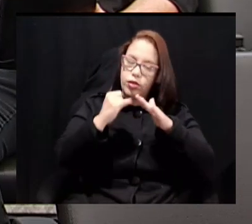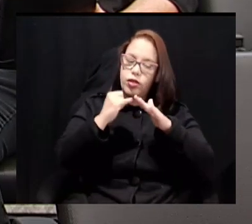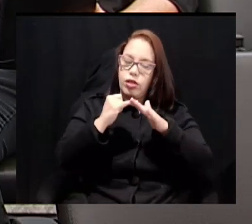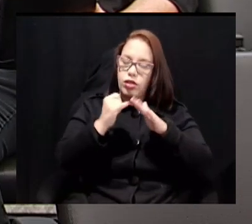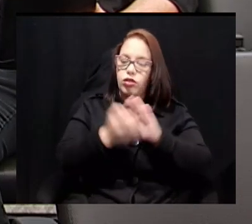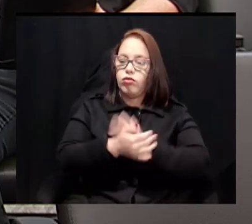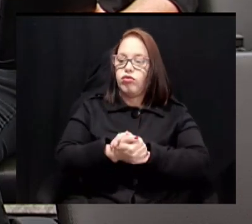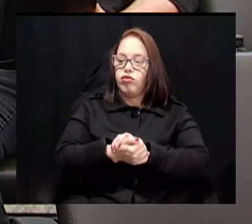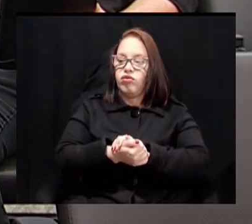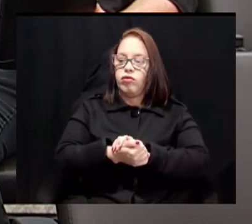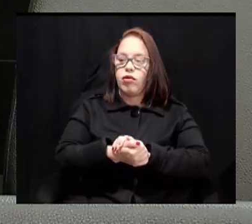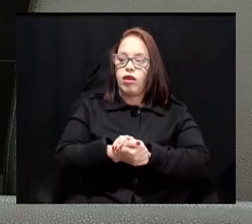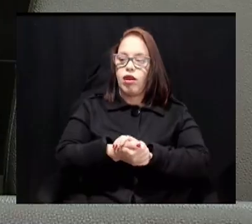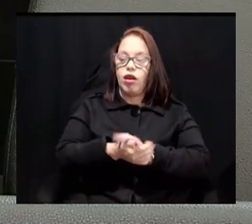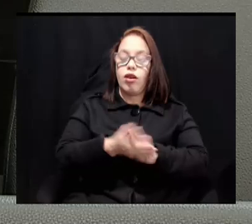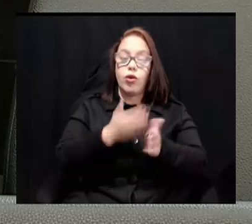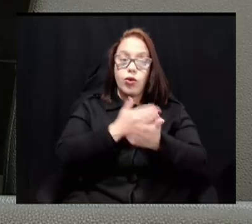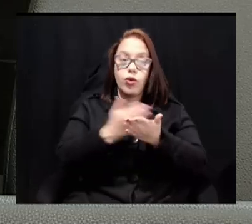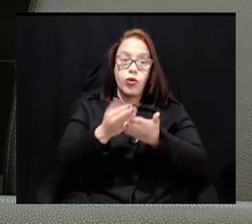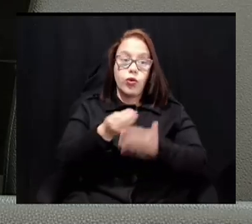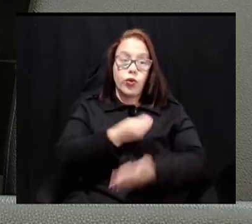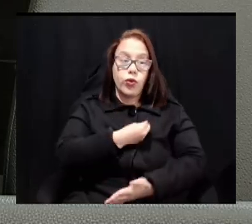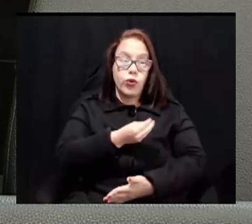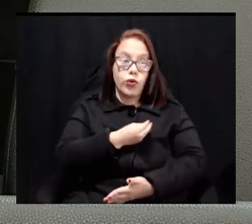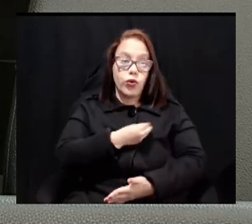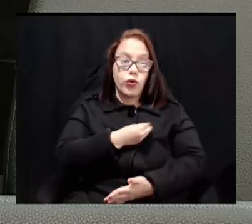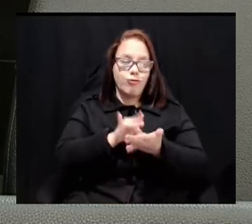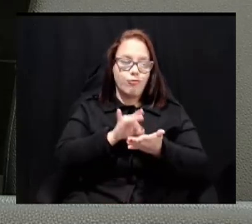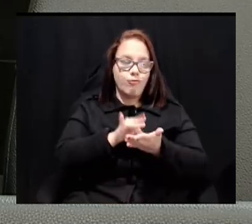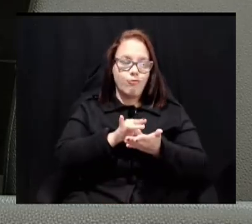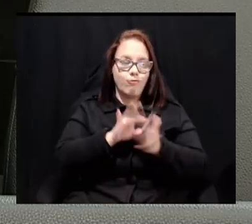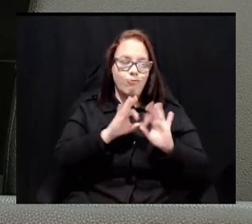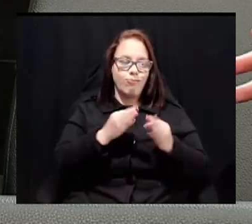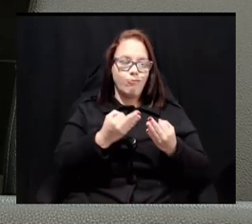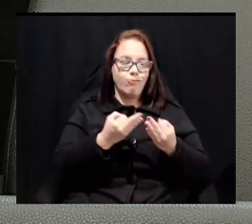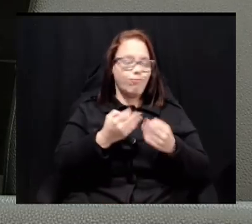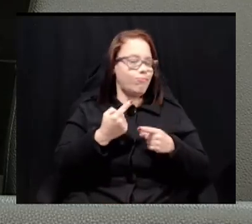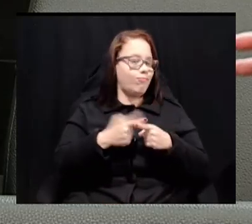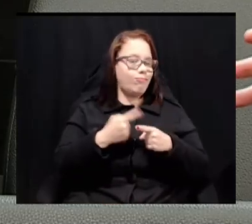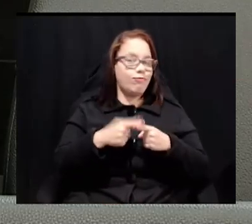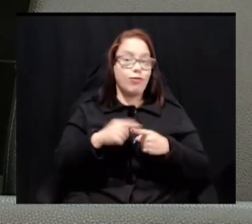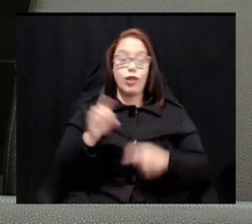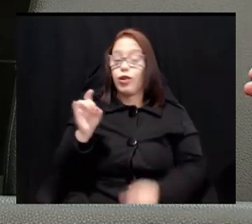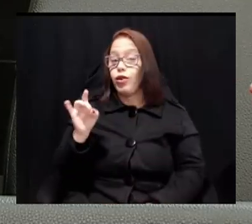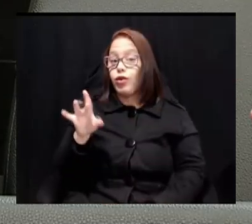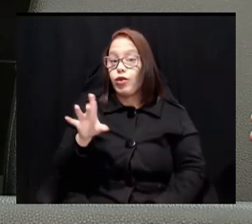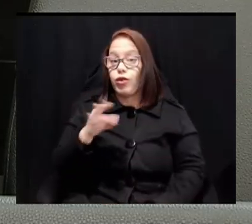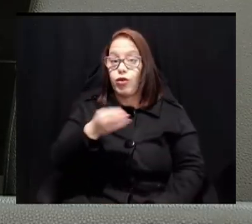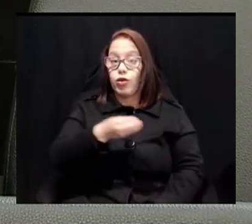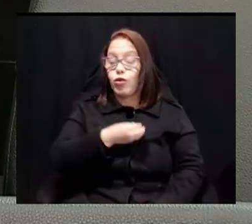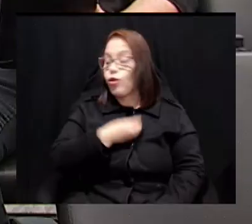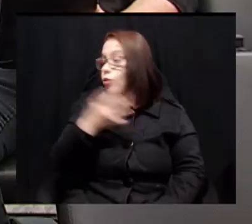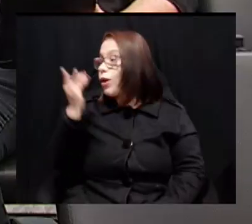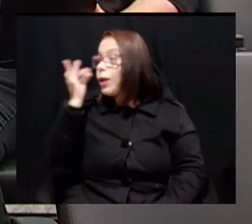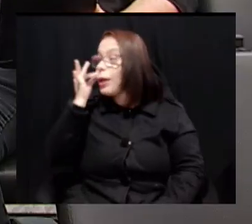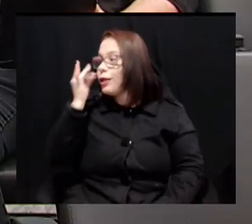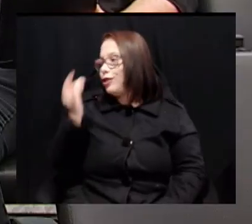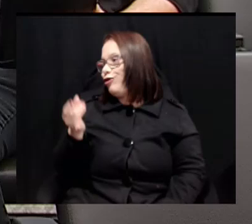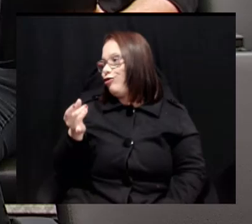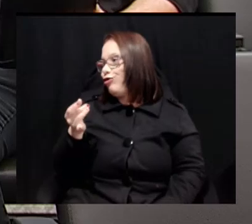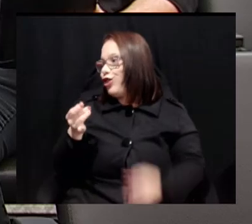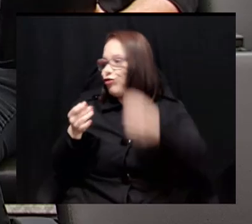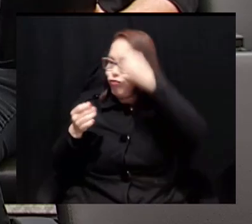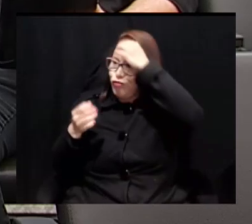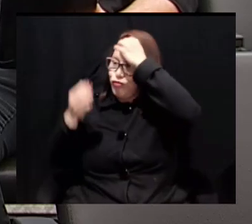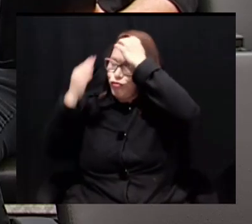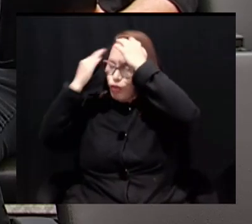gente começou a conviver com a realidade daquelas famílias. Porque só quem está presente ali no entorno conhece bem,